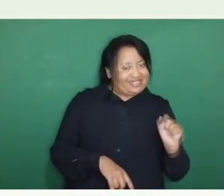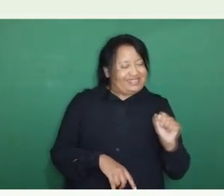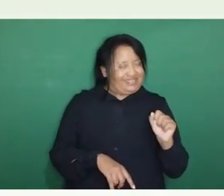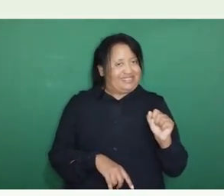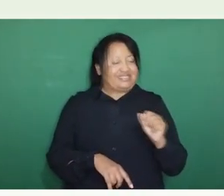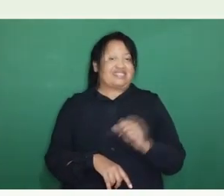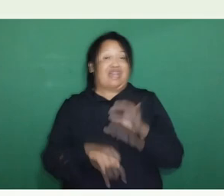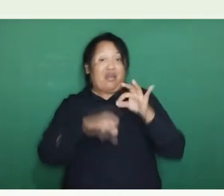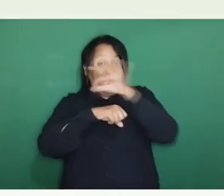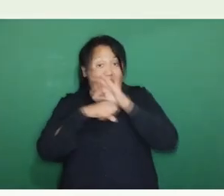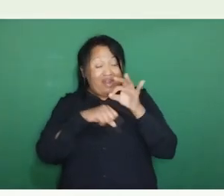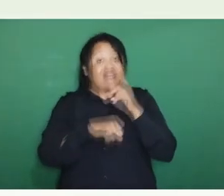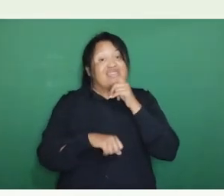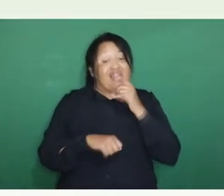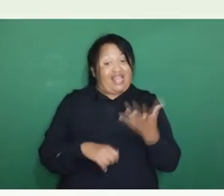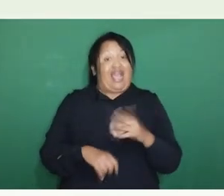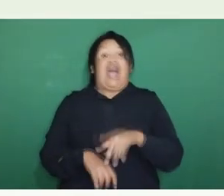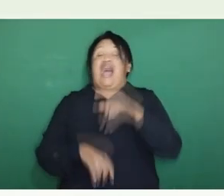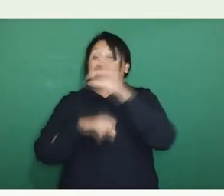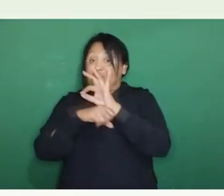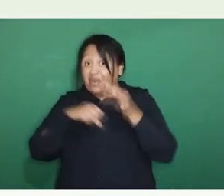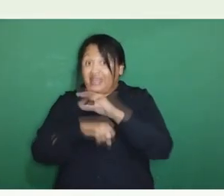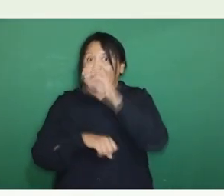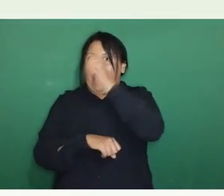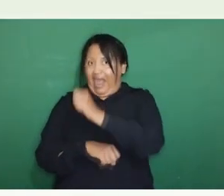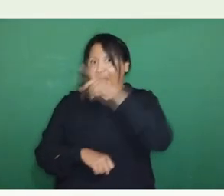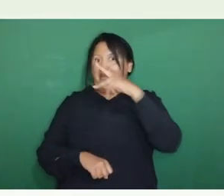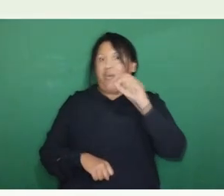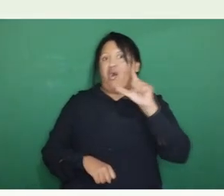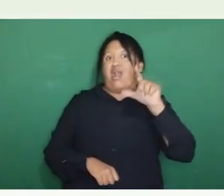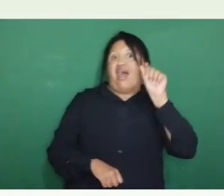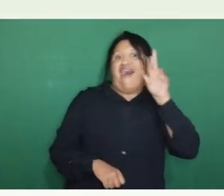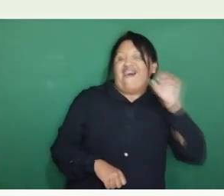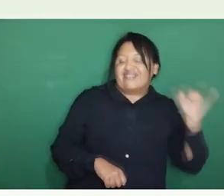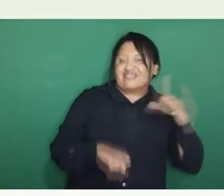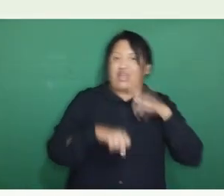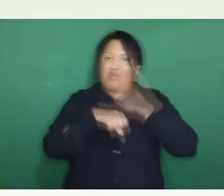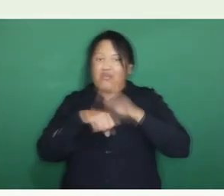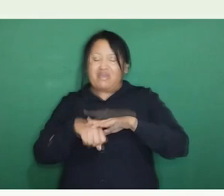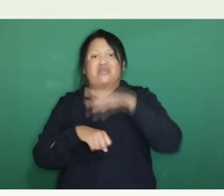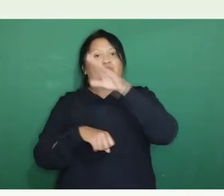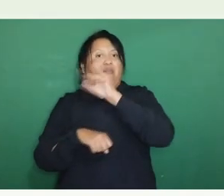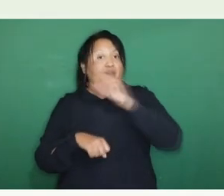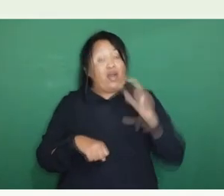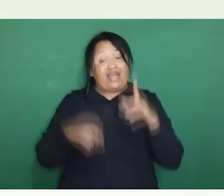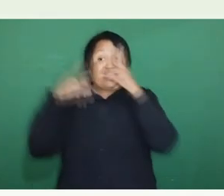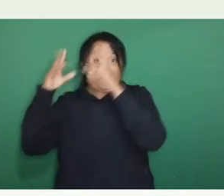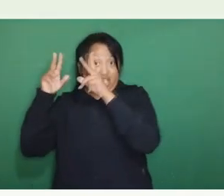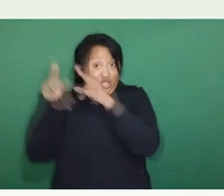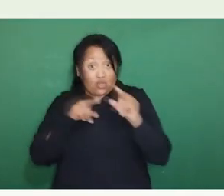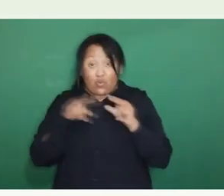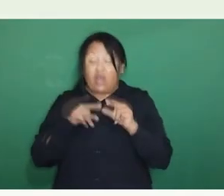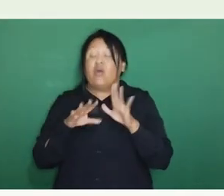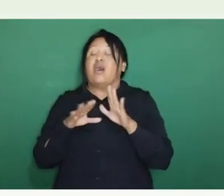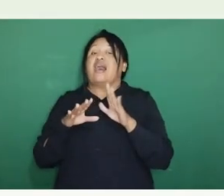as moléculas apolares Elas têm um momento de Polar igual a zero certo